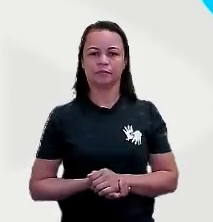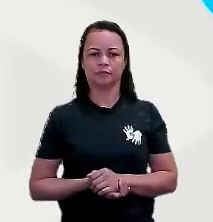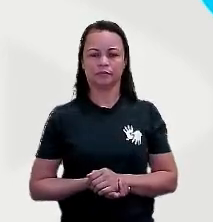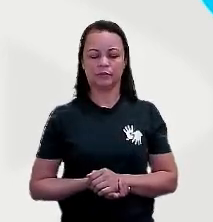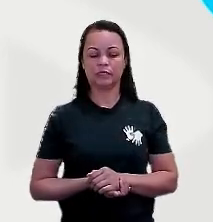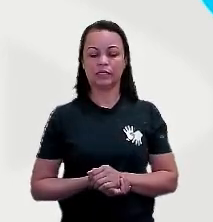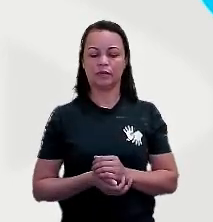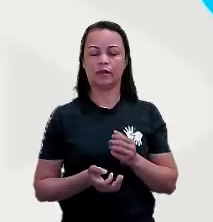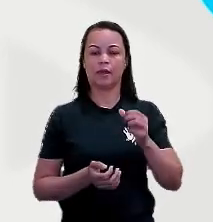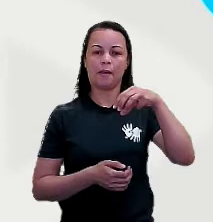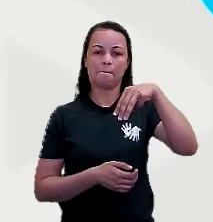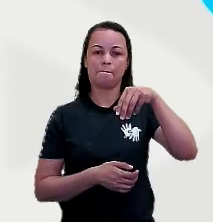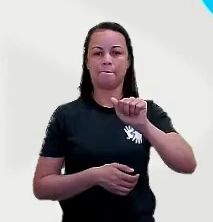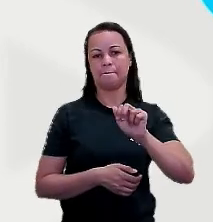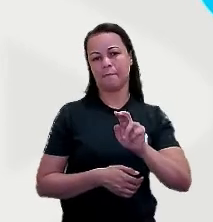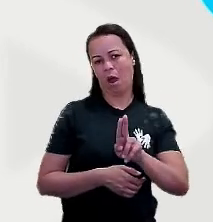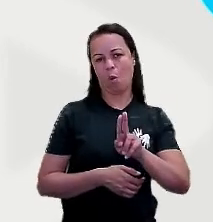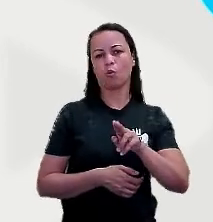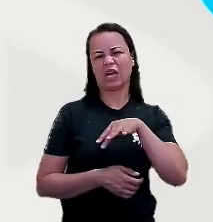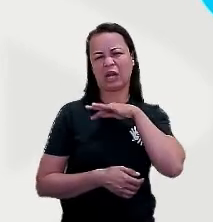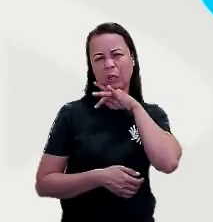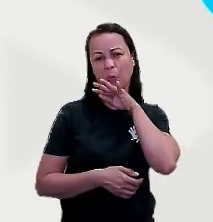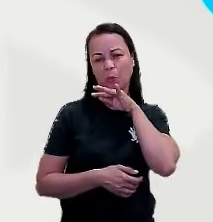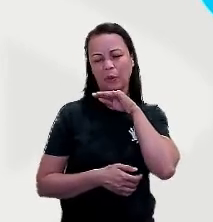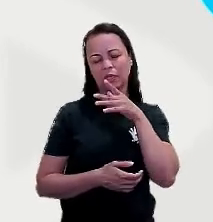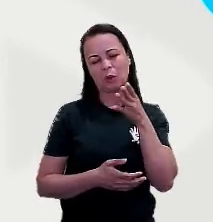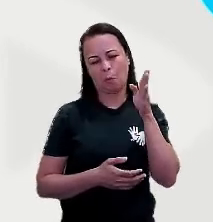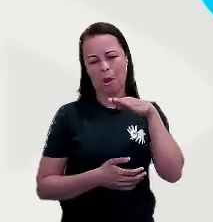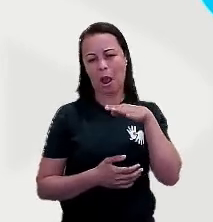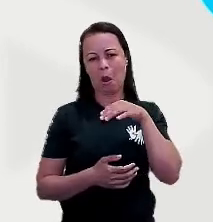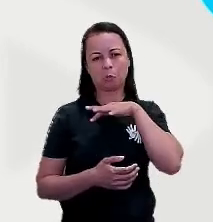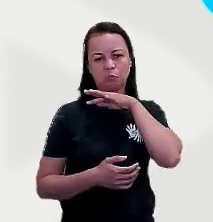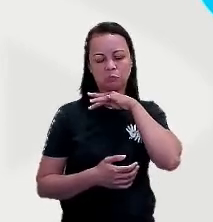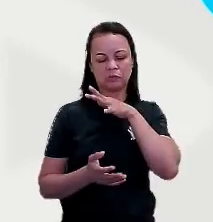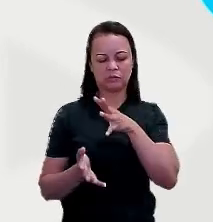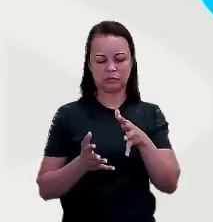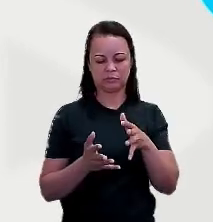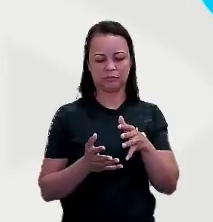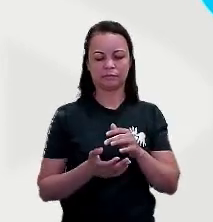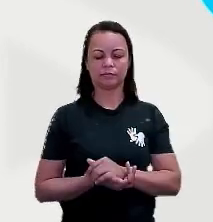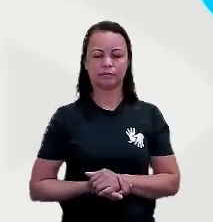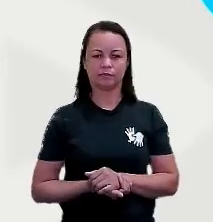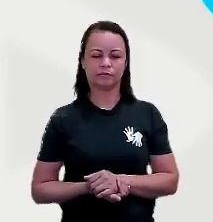né? Pertinho de lugar. Então, mau lugar e ora.